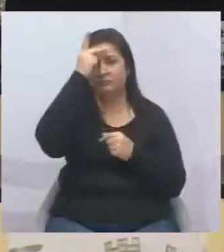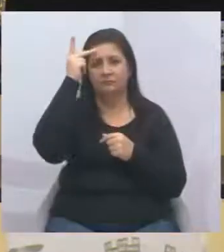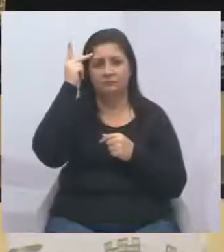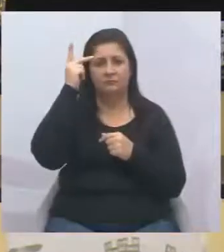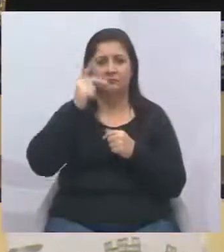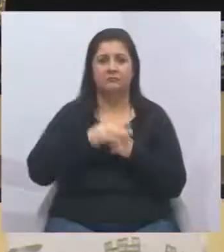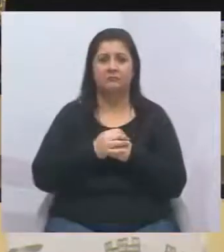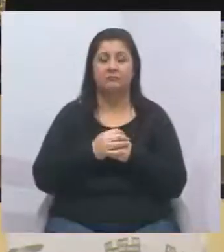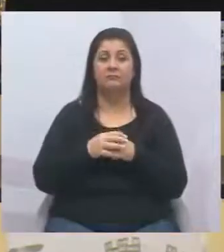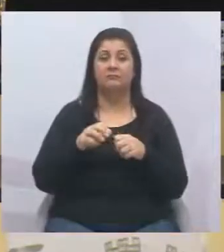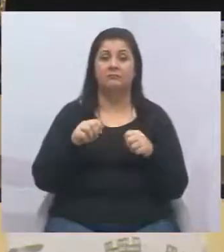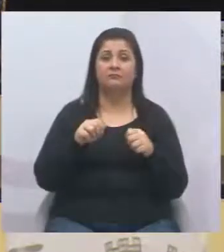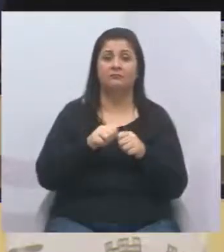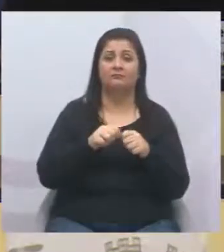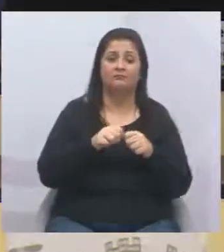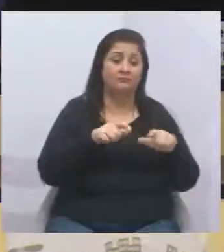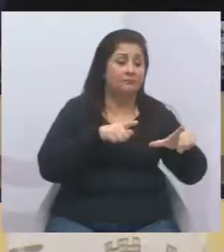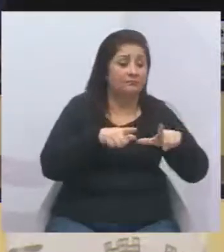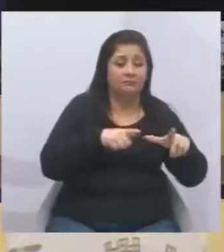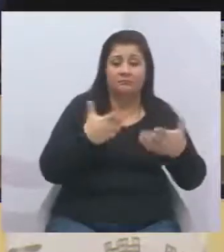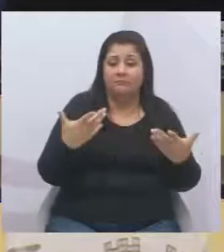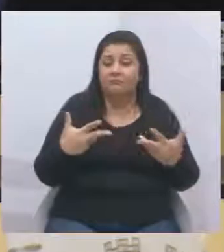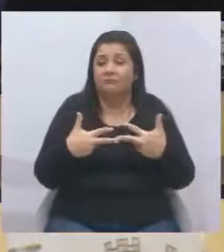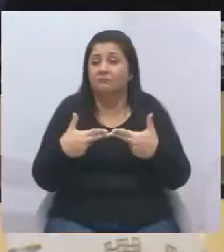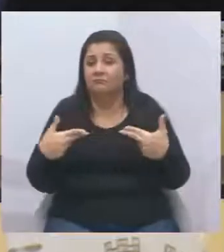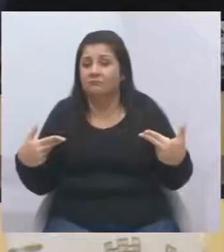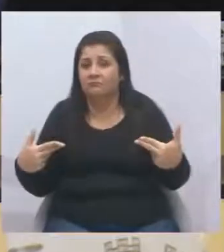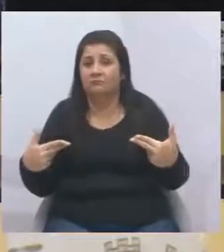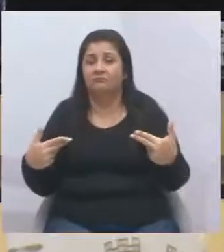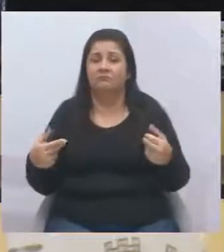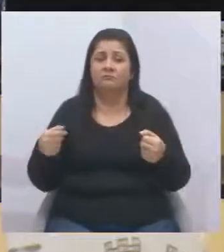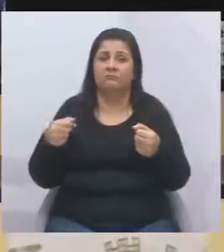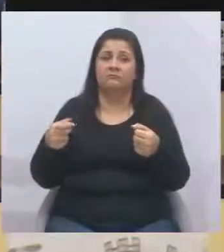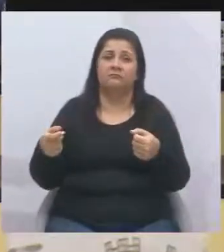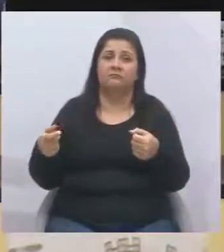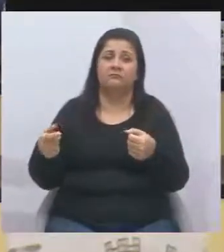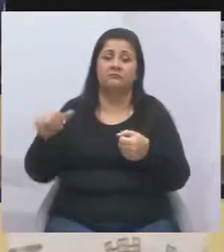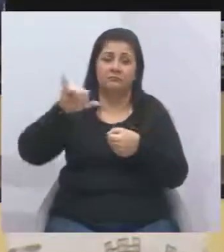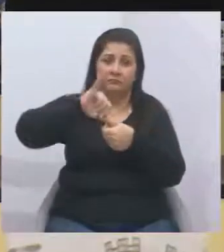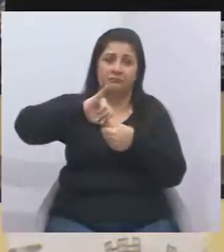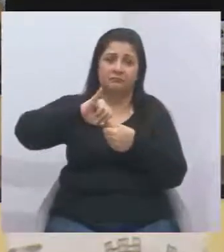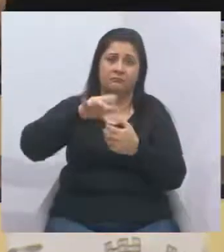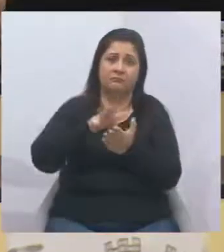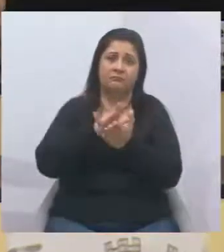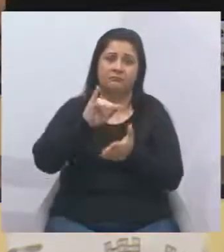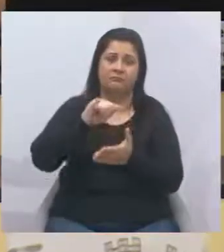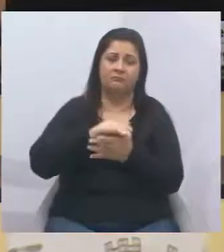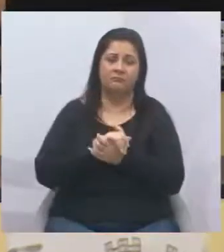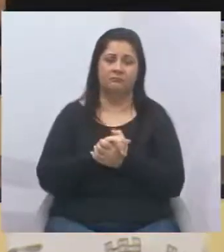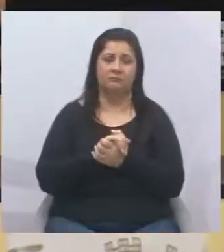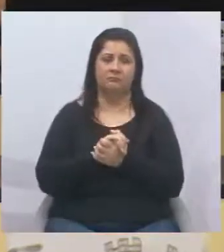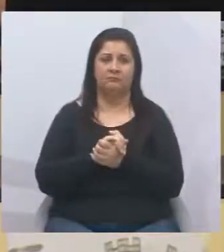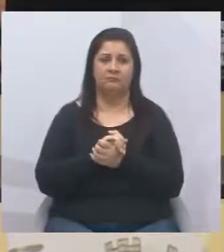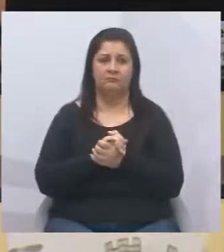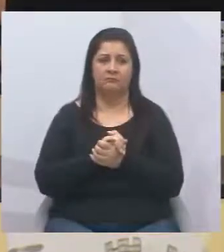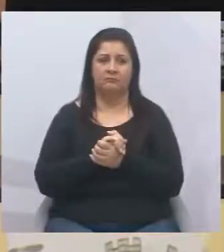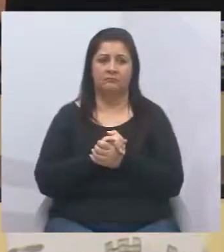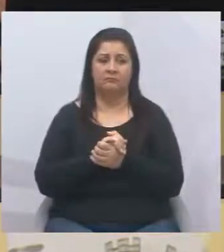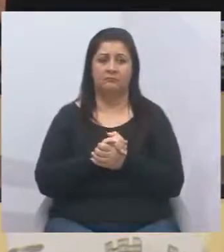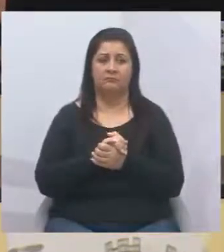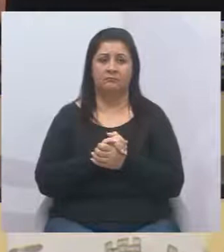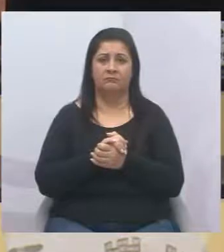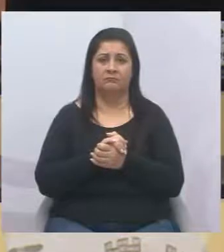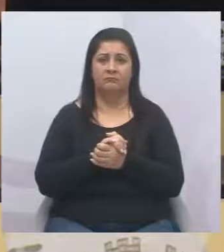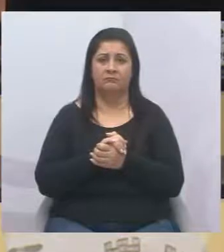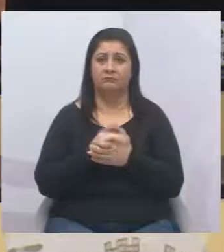exercer atividade informal, sobretudo na região central de Jacareí. Considerando a necessidade do poder